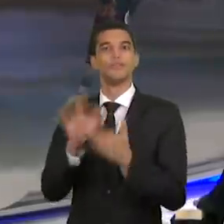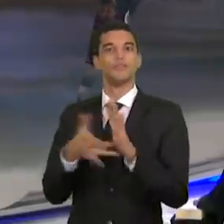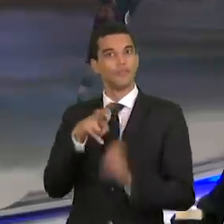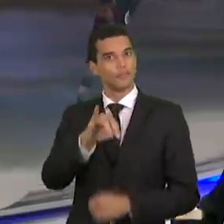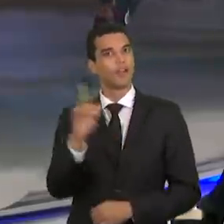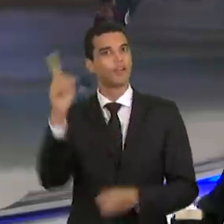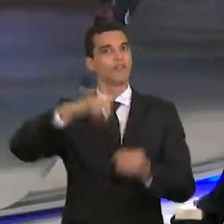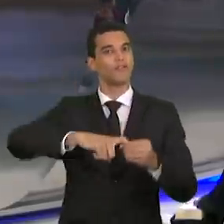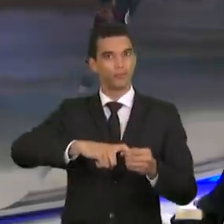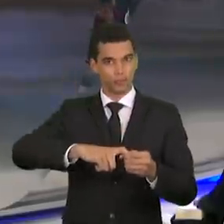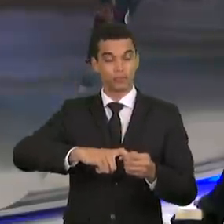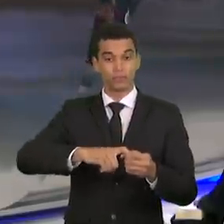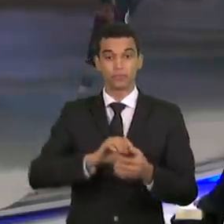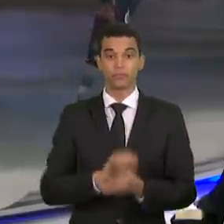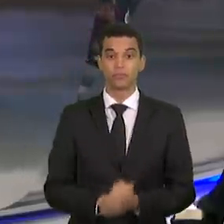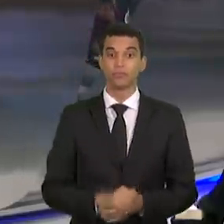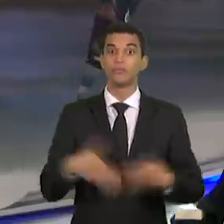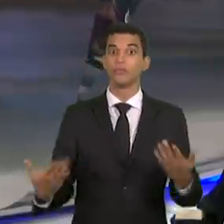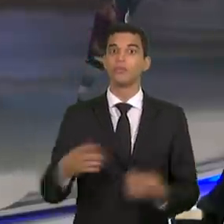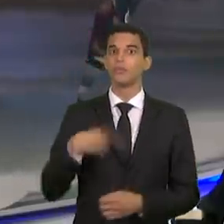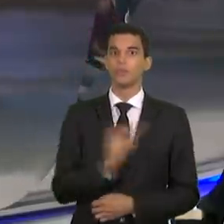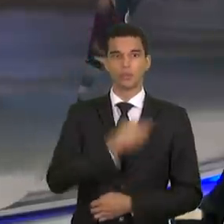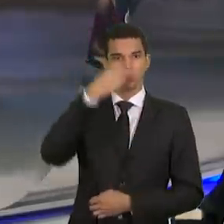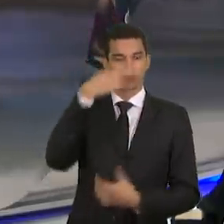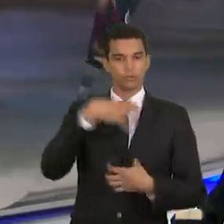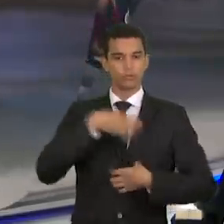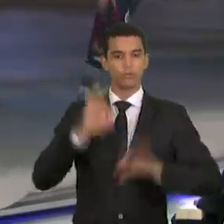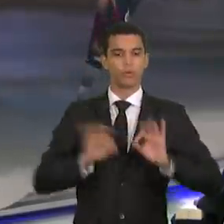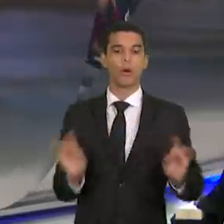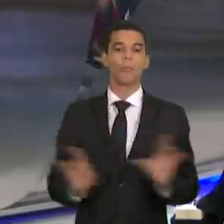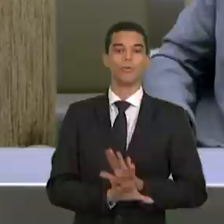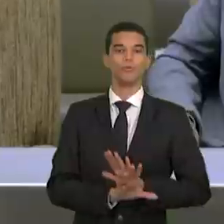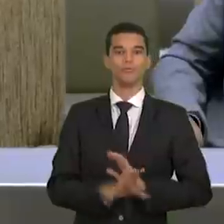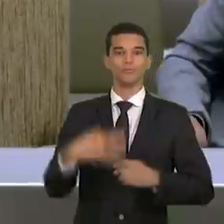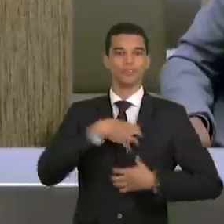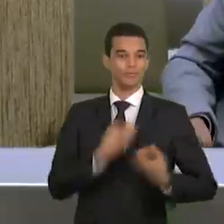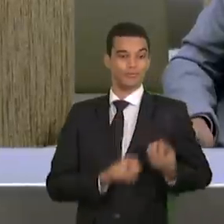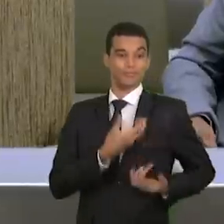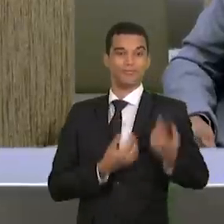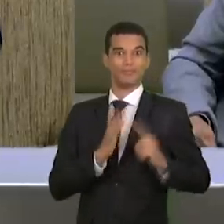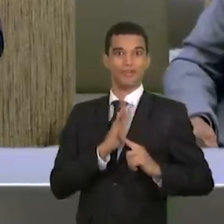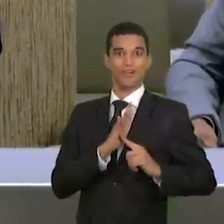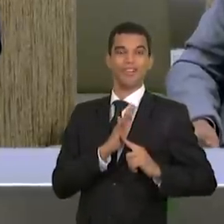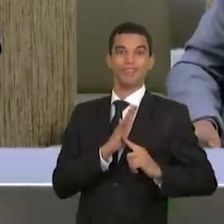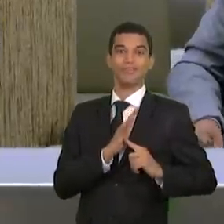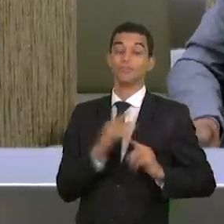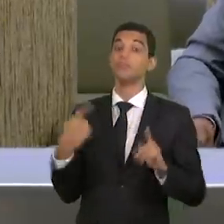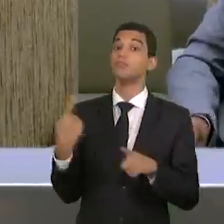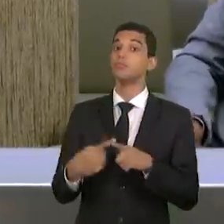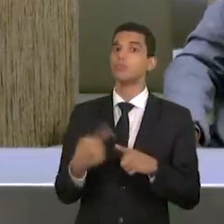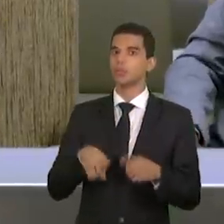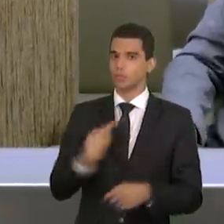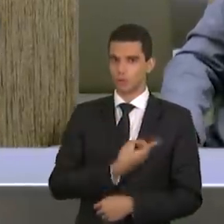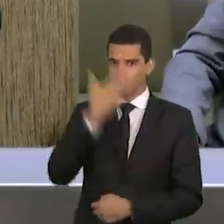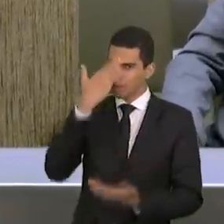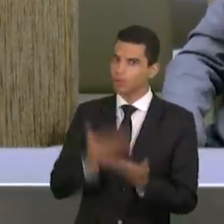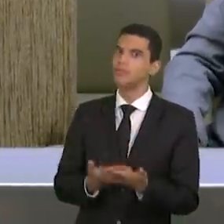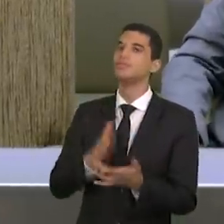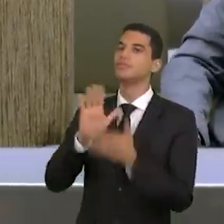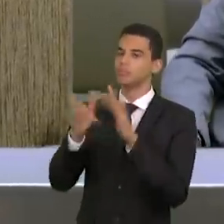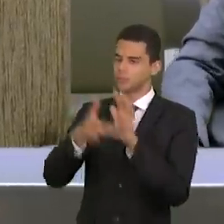lombos cingidos, candeias acesas, é porque estamos dizendo: ele está voltando, ele está